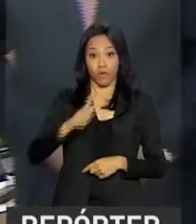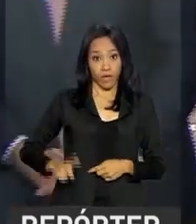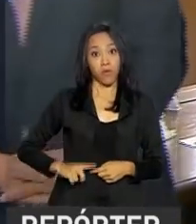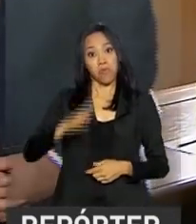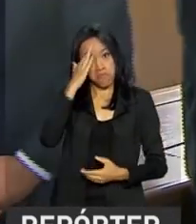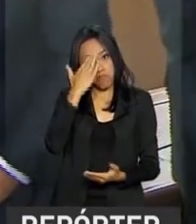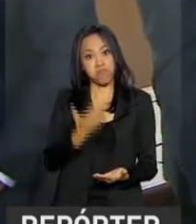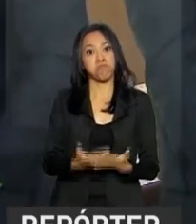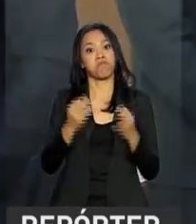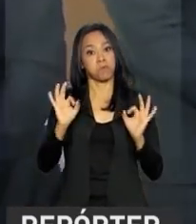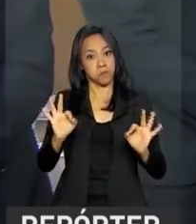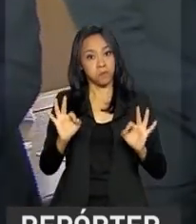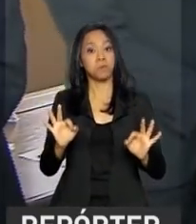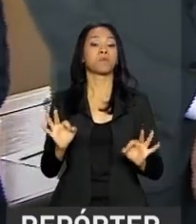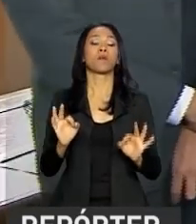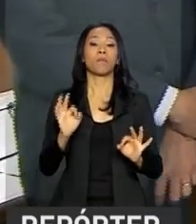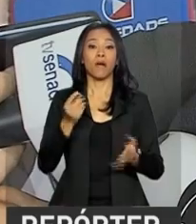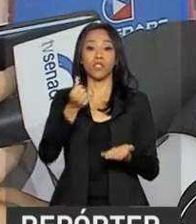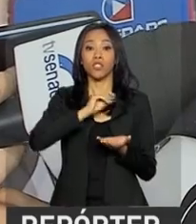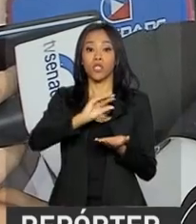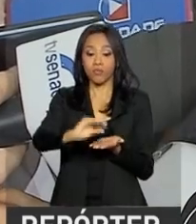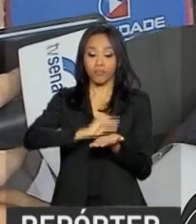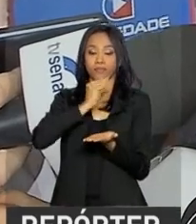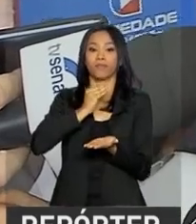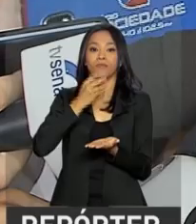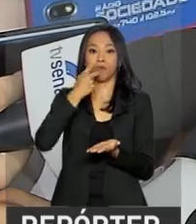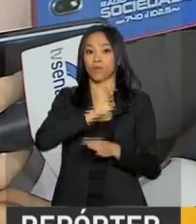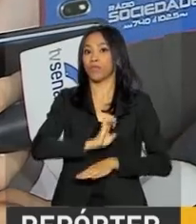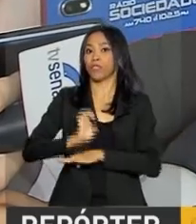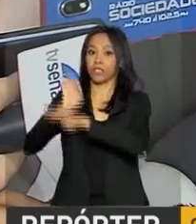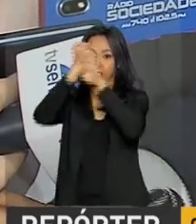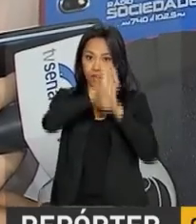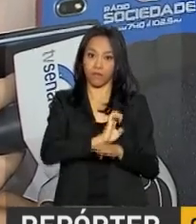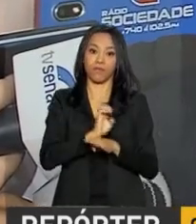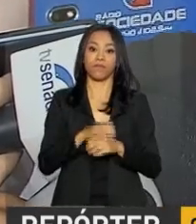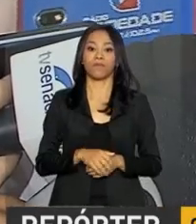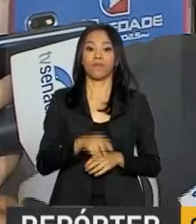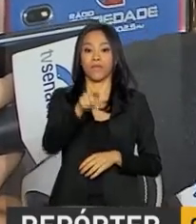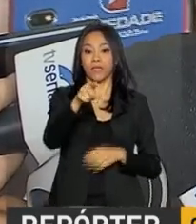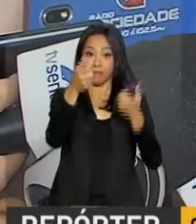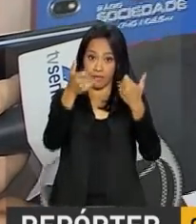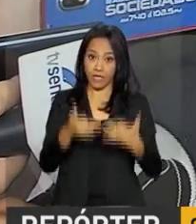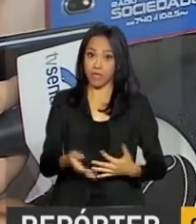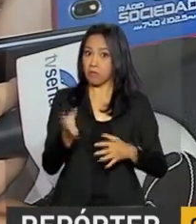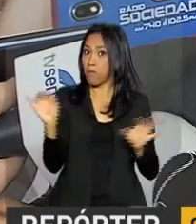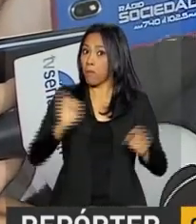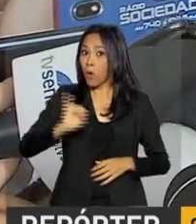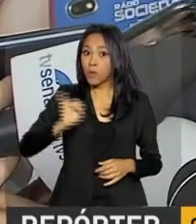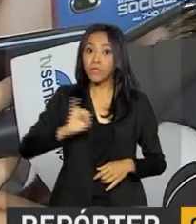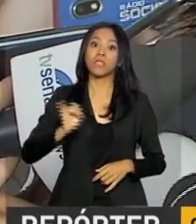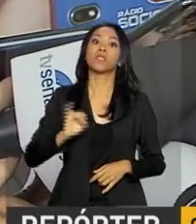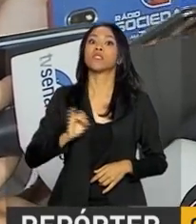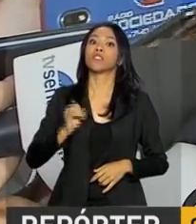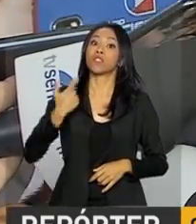para financiar a segurança pública temos um passo importante porque estamos trazendo aqui já união